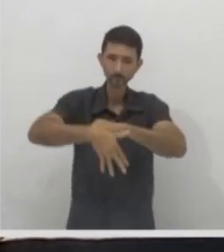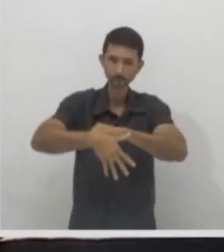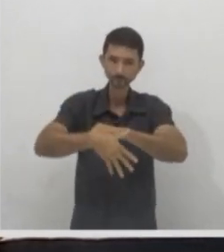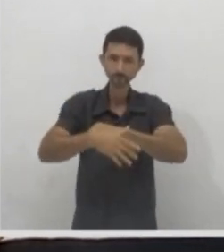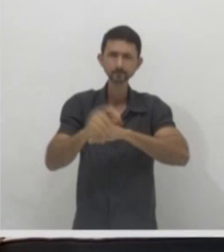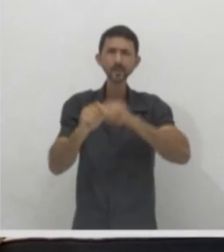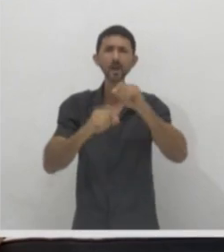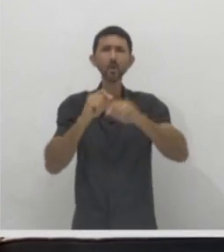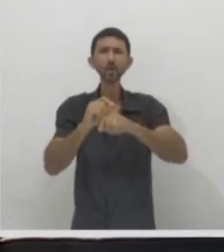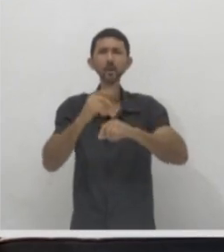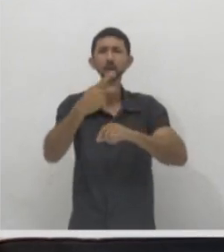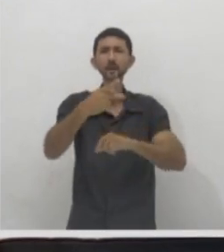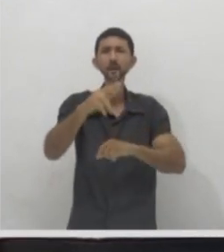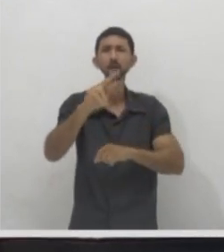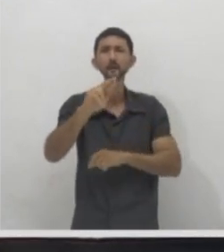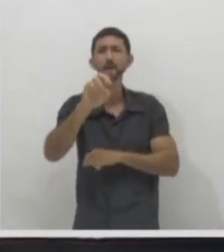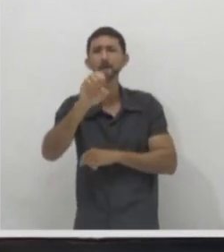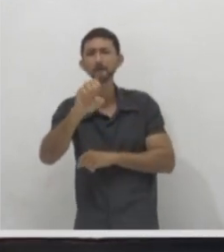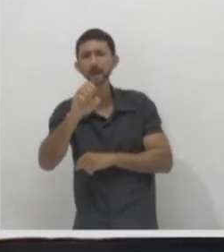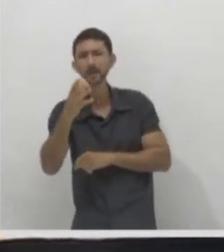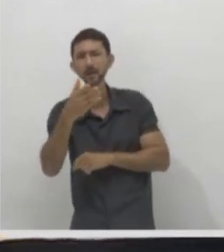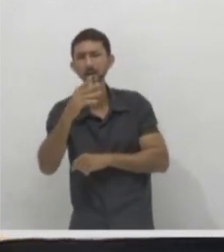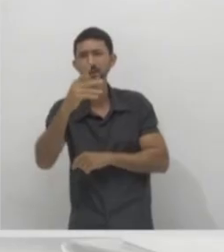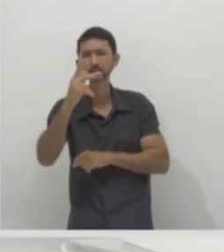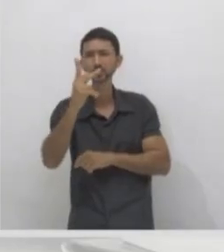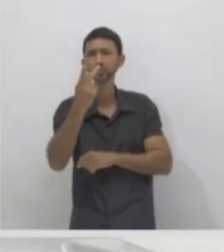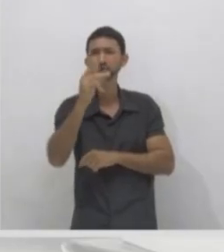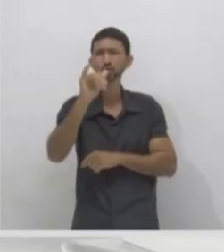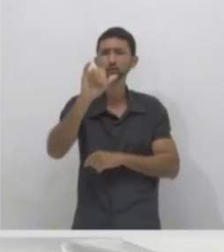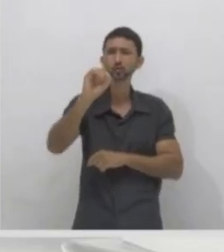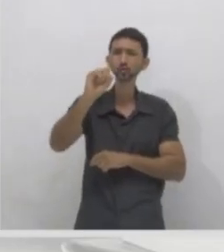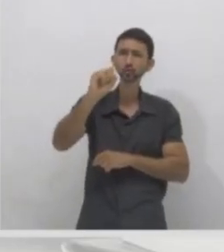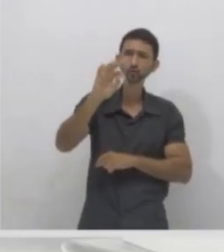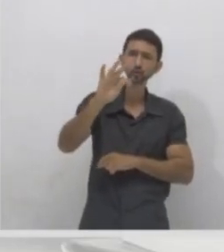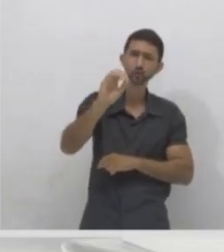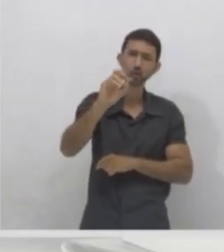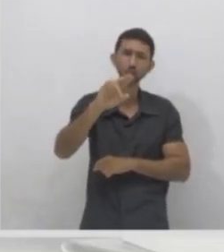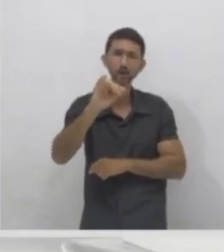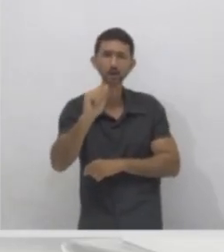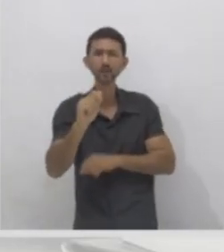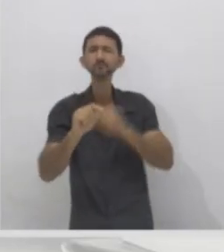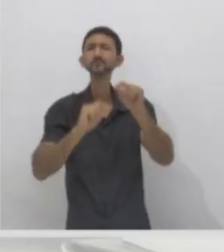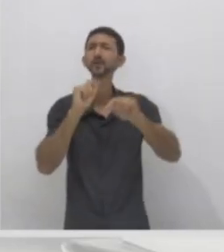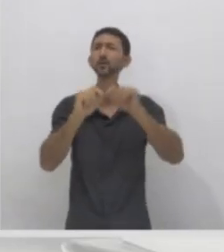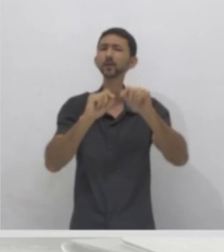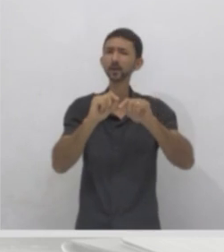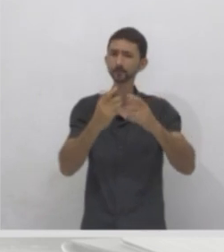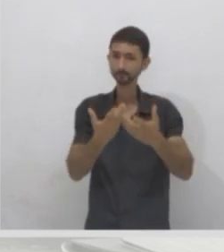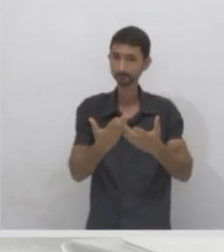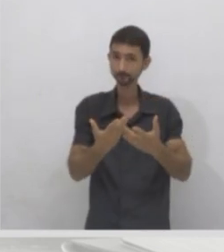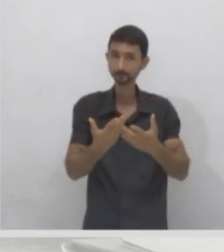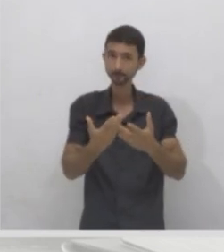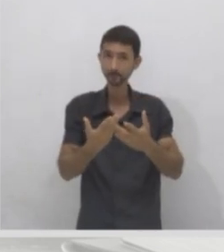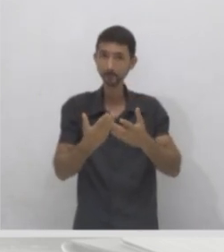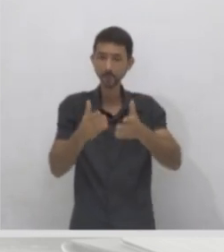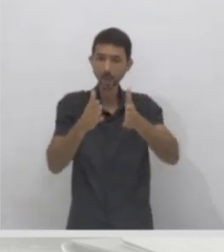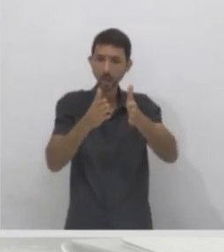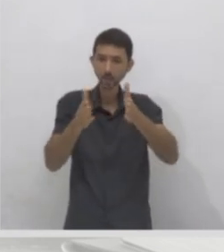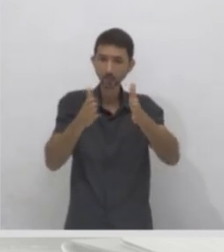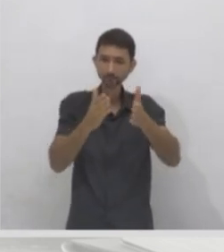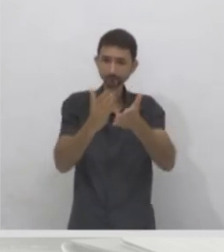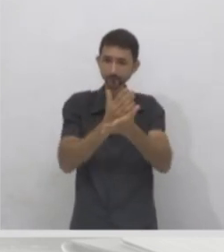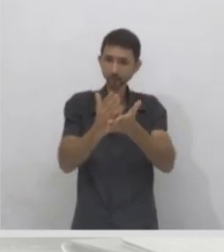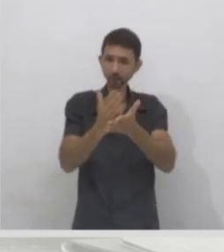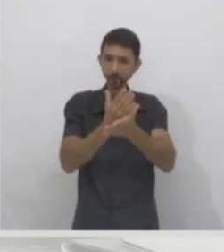que é pré-história e história? É confuso, né? Pré-história e história, galera, é a maior divisão da